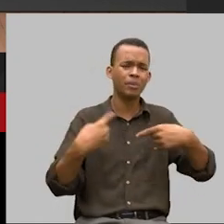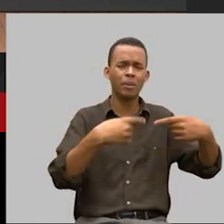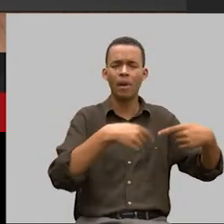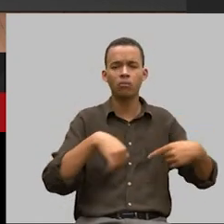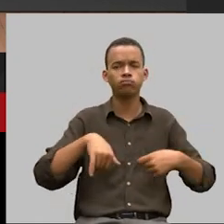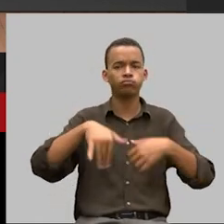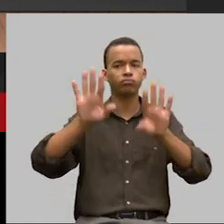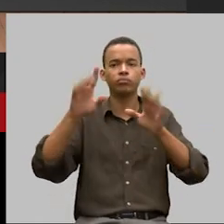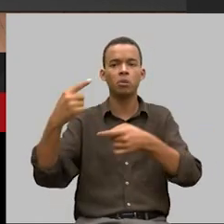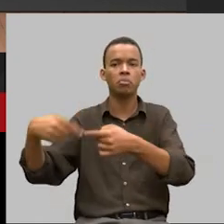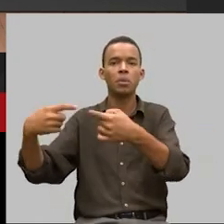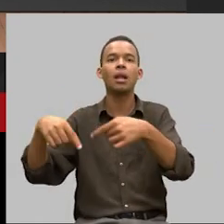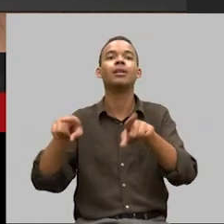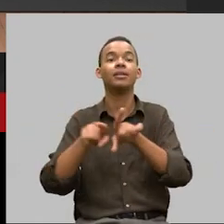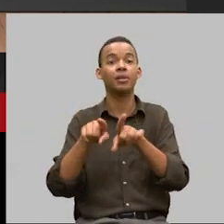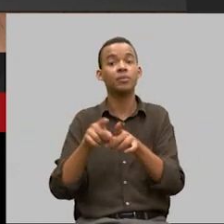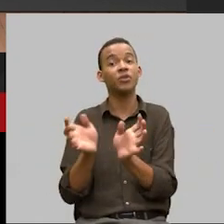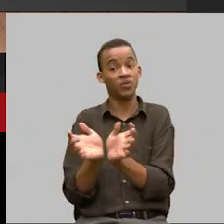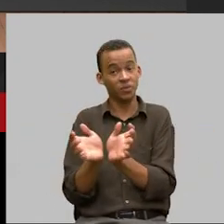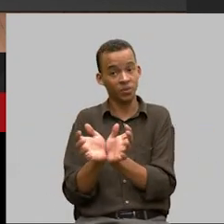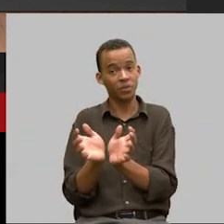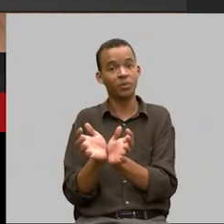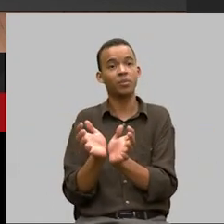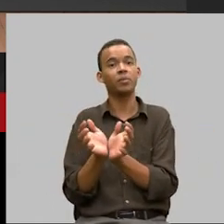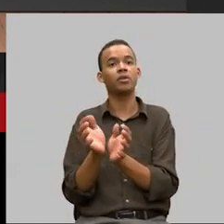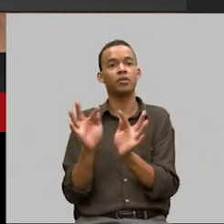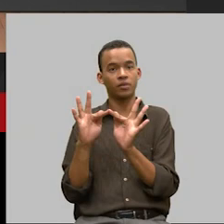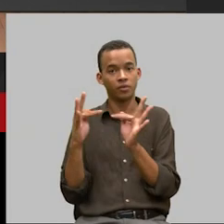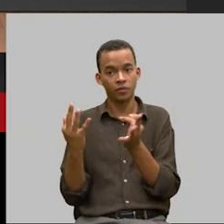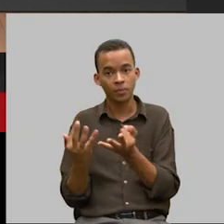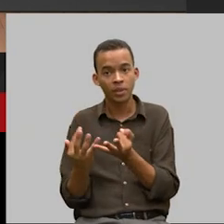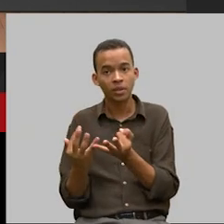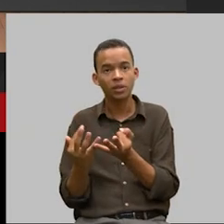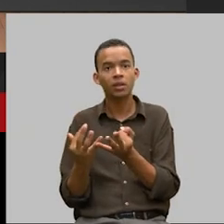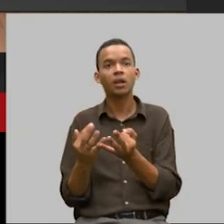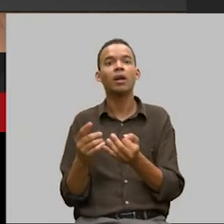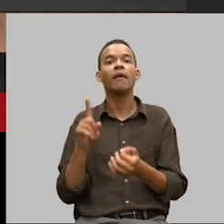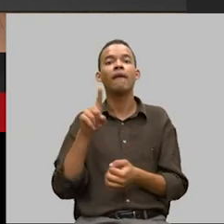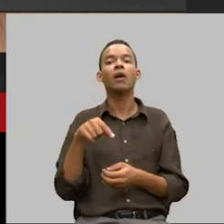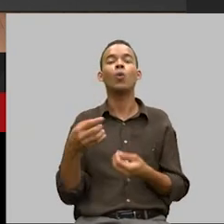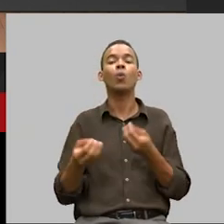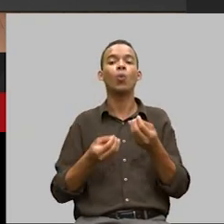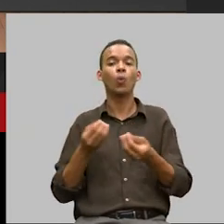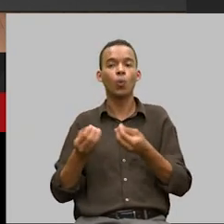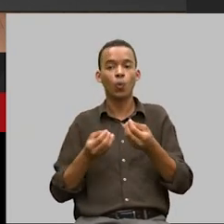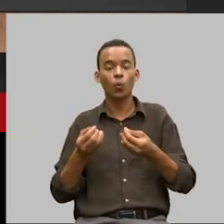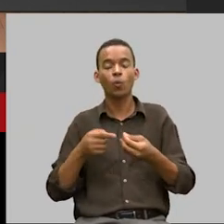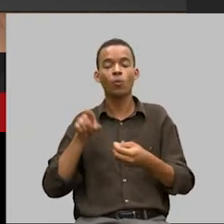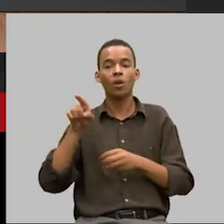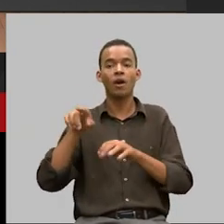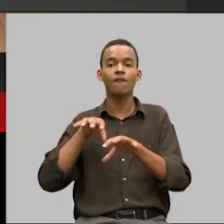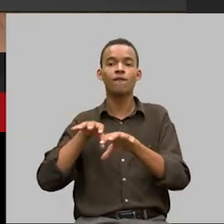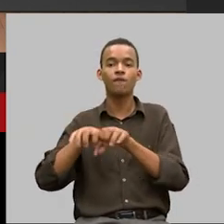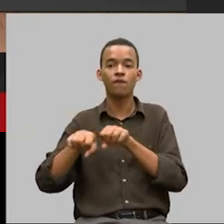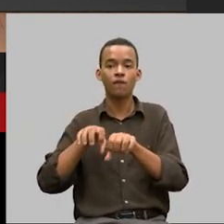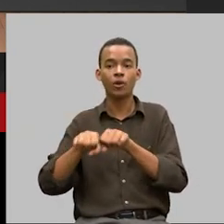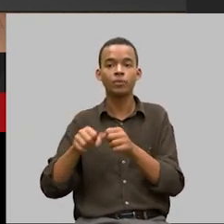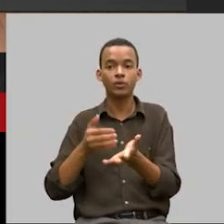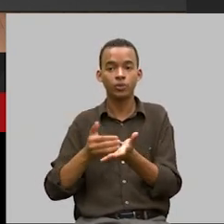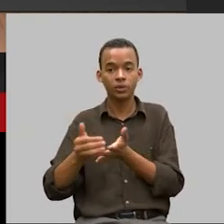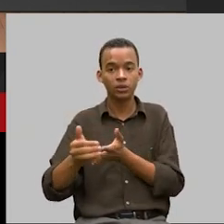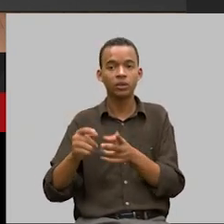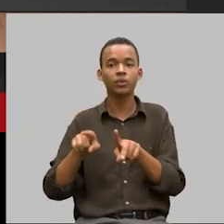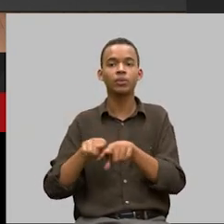inclusive no grupo da família é como é que eu quero que seja a formação Inicial e continuada dos